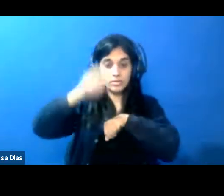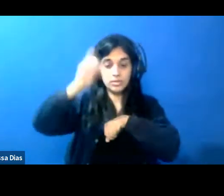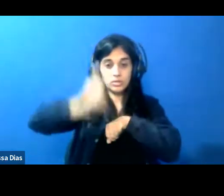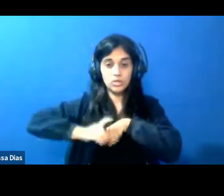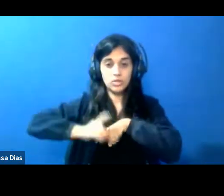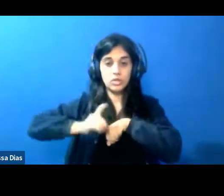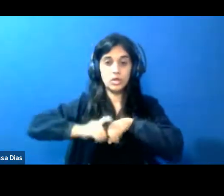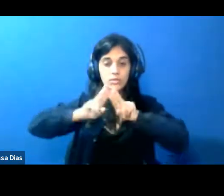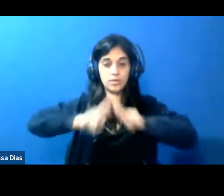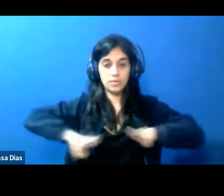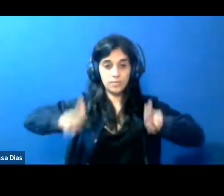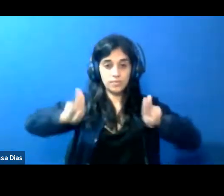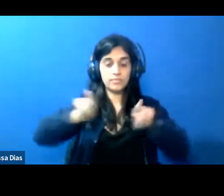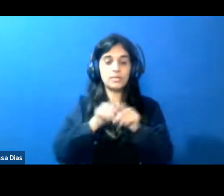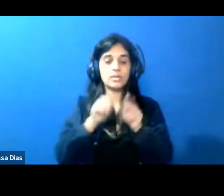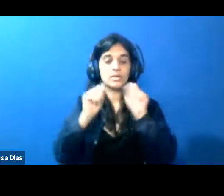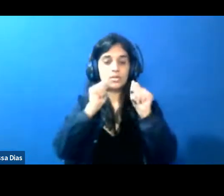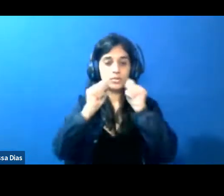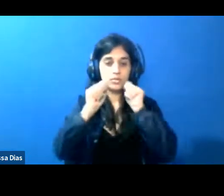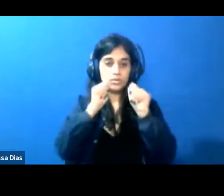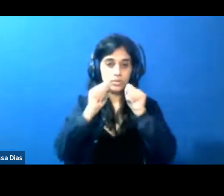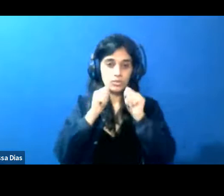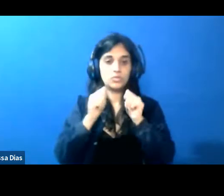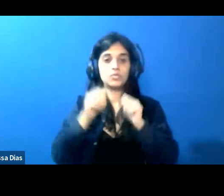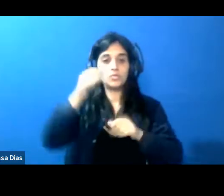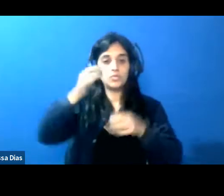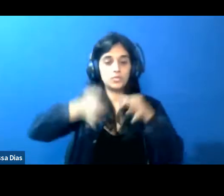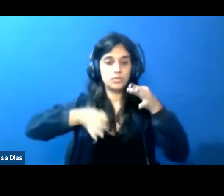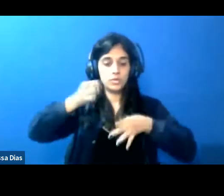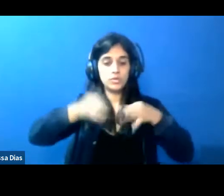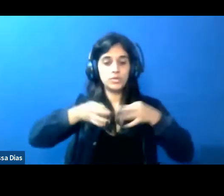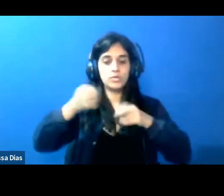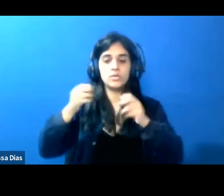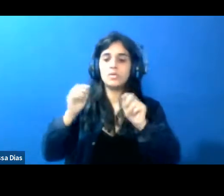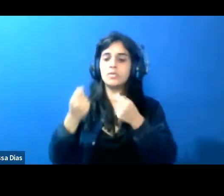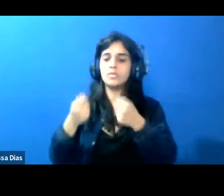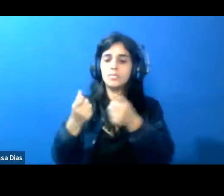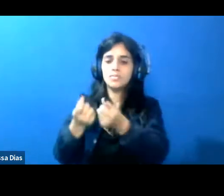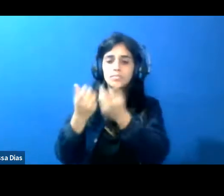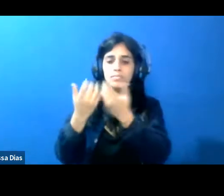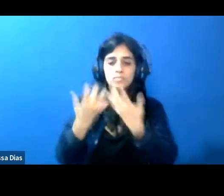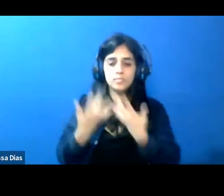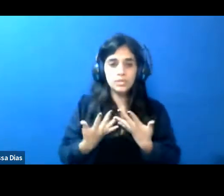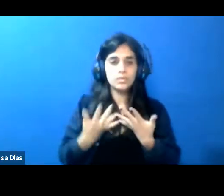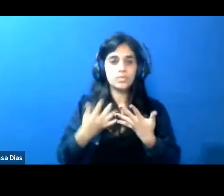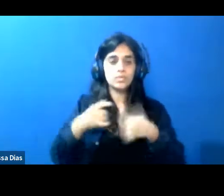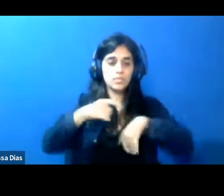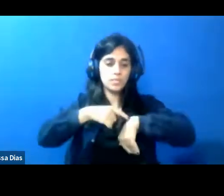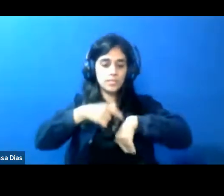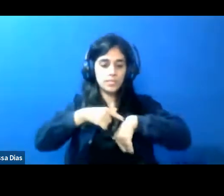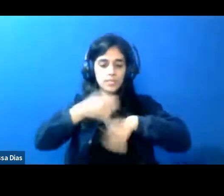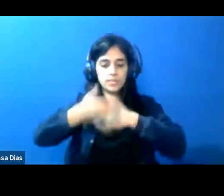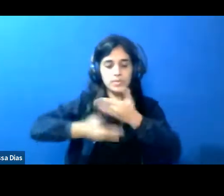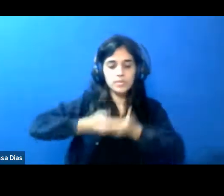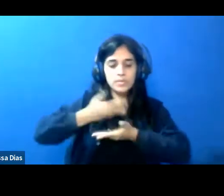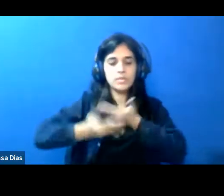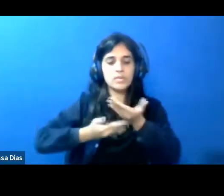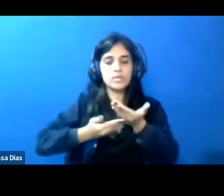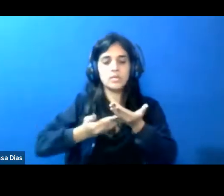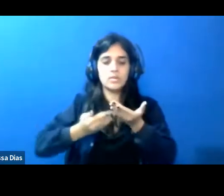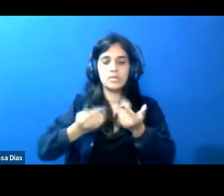jurídica. Marielle e Camila nos mostram os espaços de sociabilidade e coletividade, identificando a importância